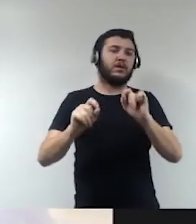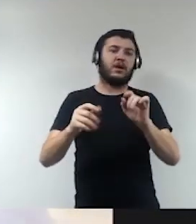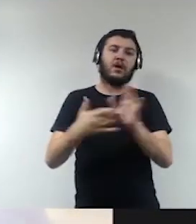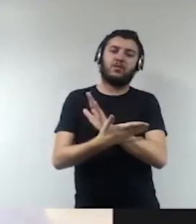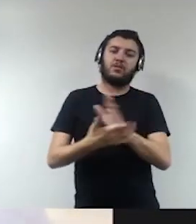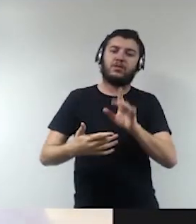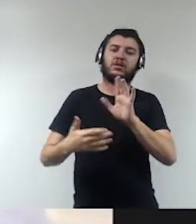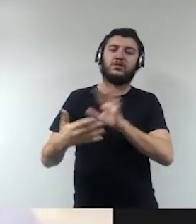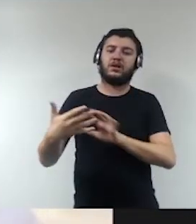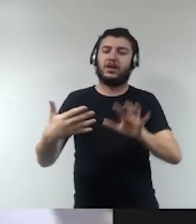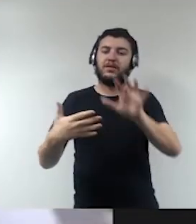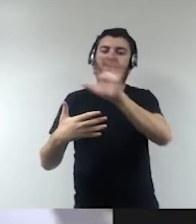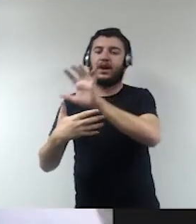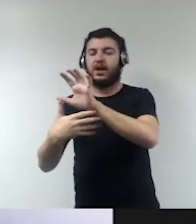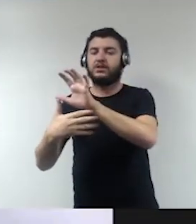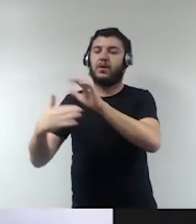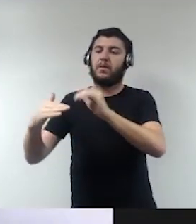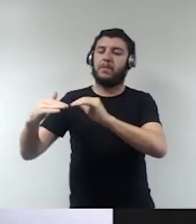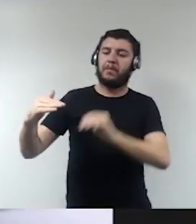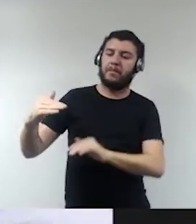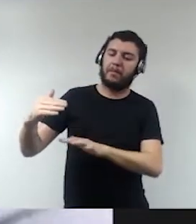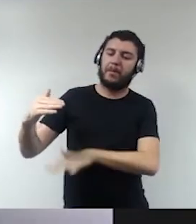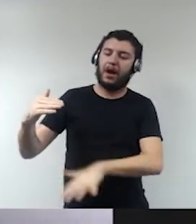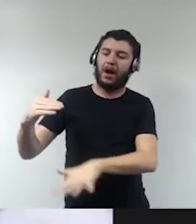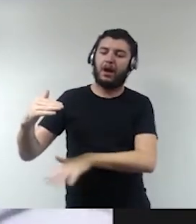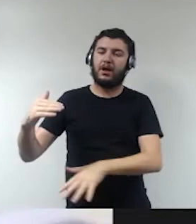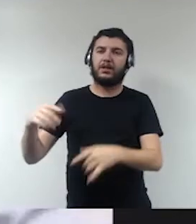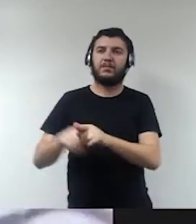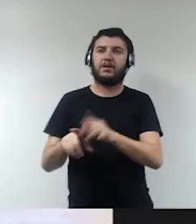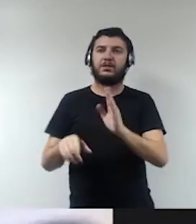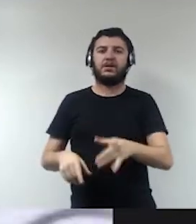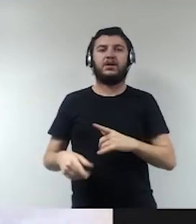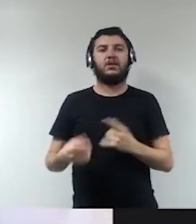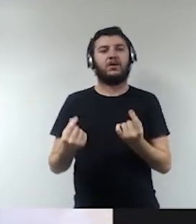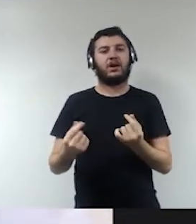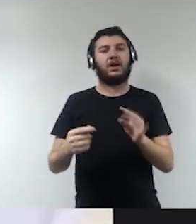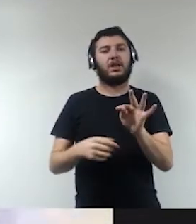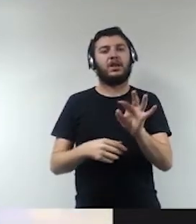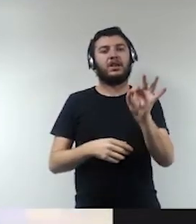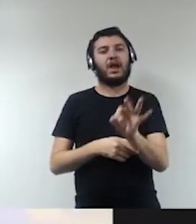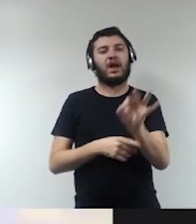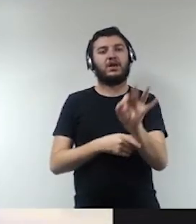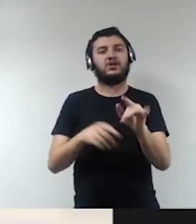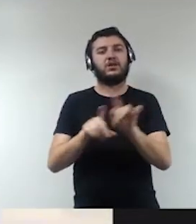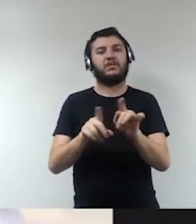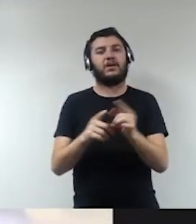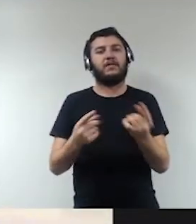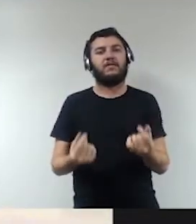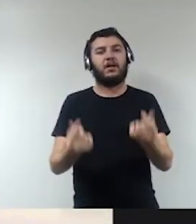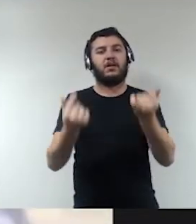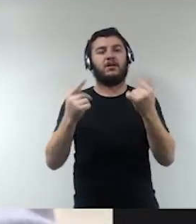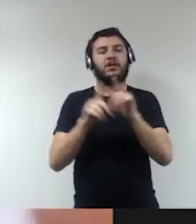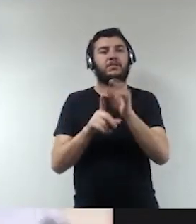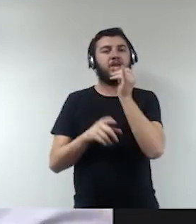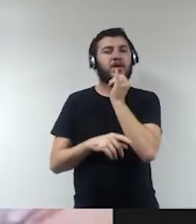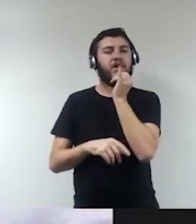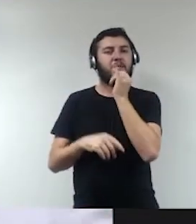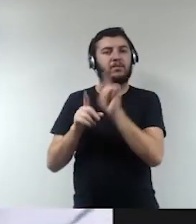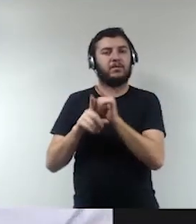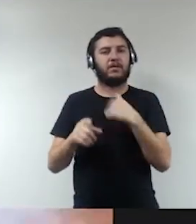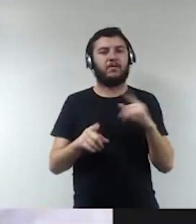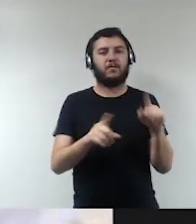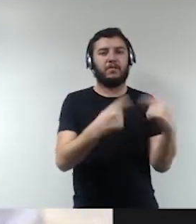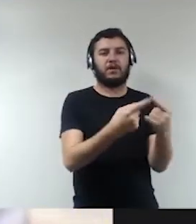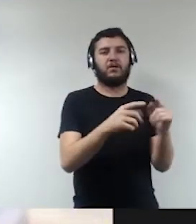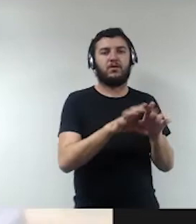subclassificação, quilografares por faixas de valores. Olha, vamos nos reunir com os credores de maiores valores da